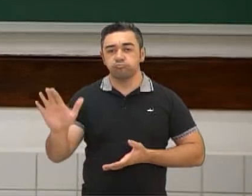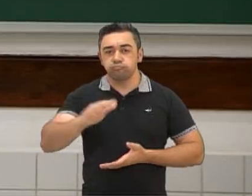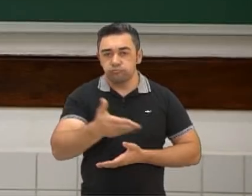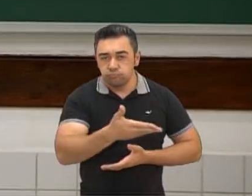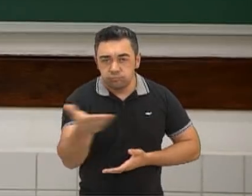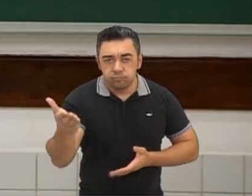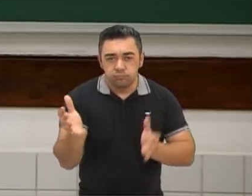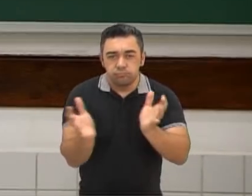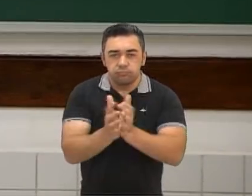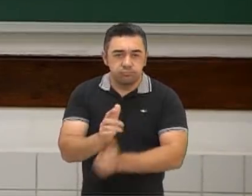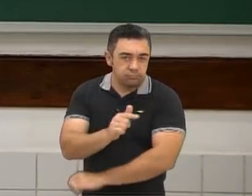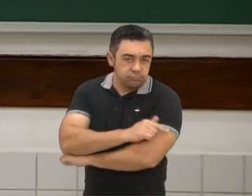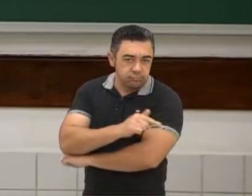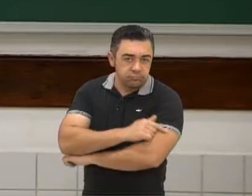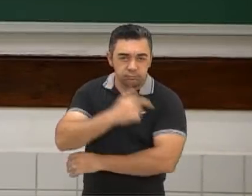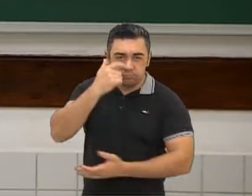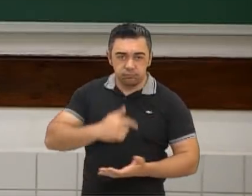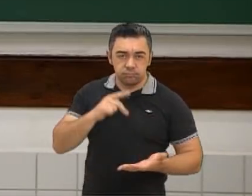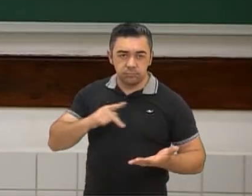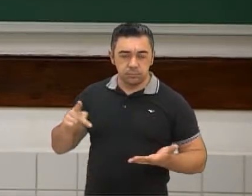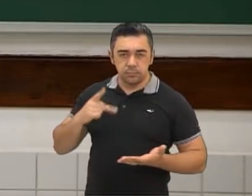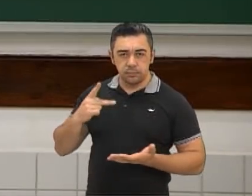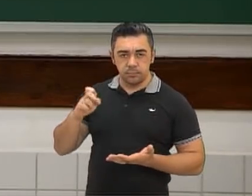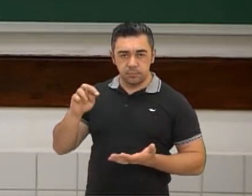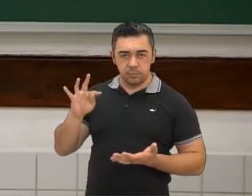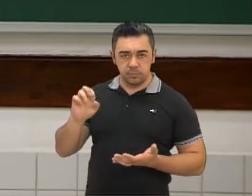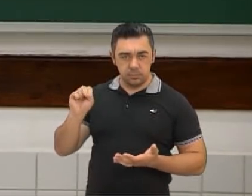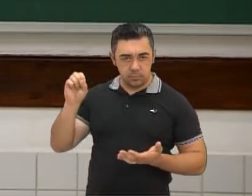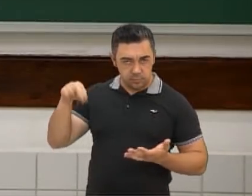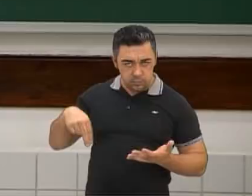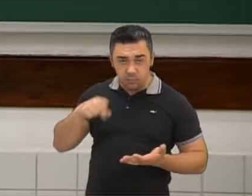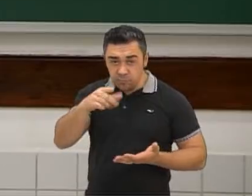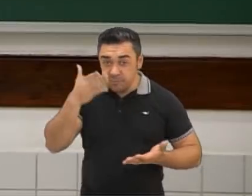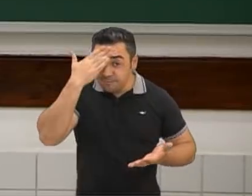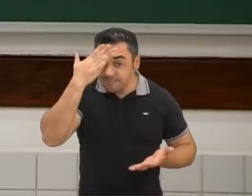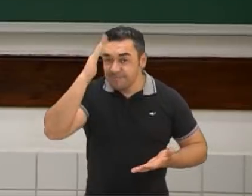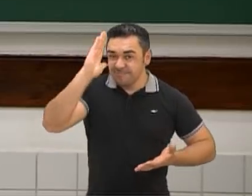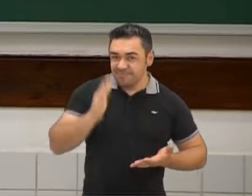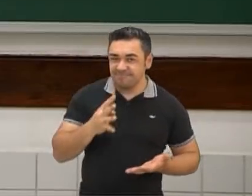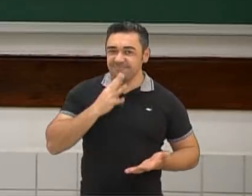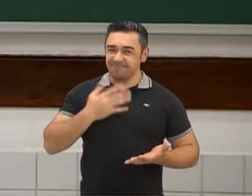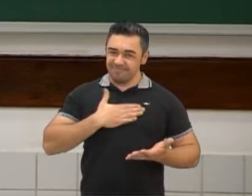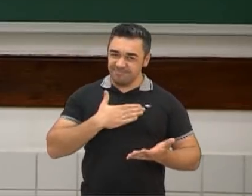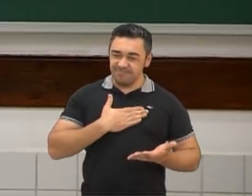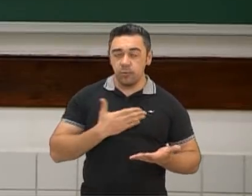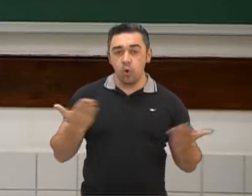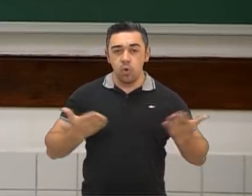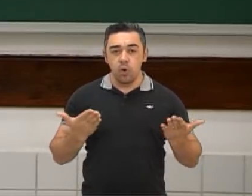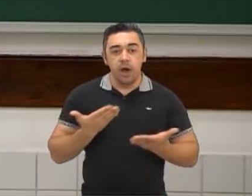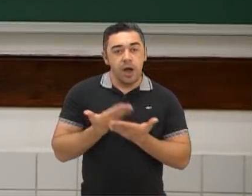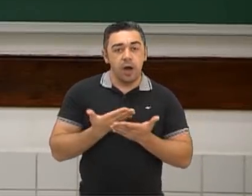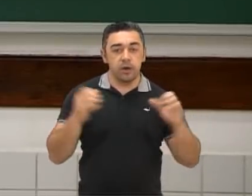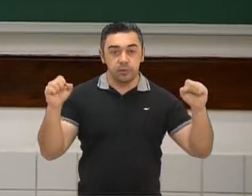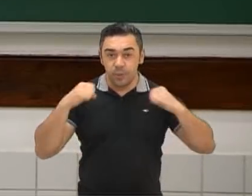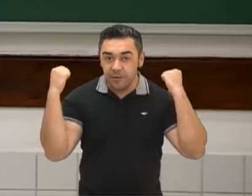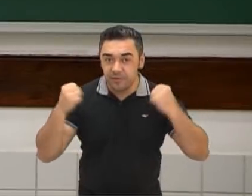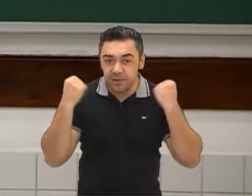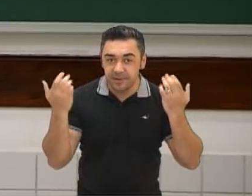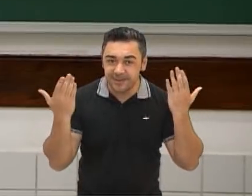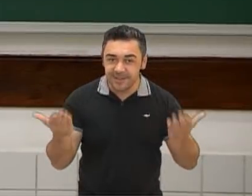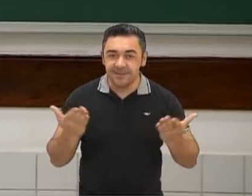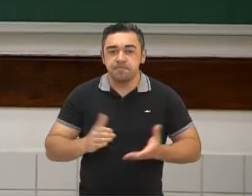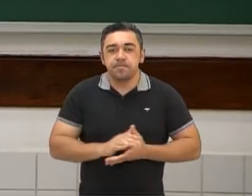Olá pessoal do 7º ano, eu sou o professor Peterson e vocês já sabem, já me conhecem, né? Hoje nós temos aula de